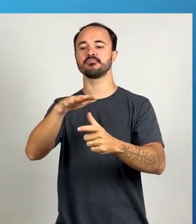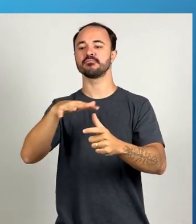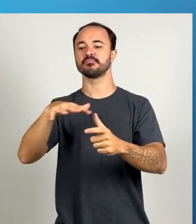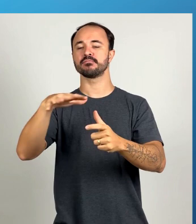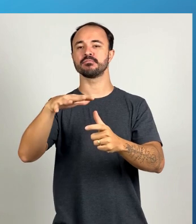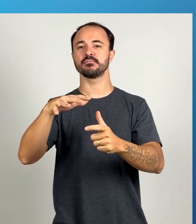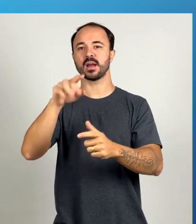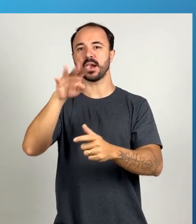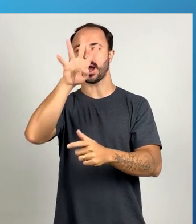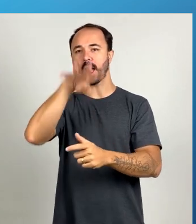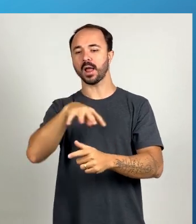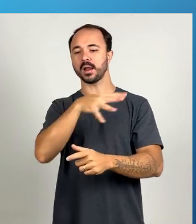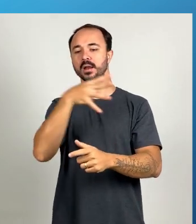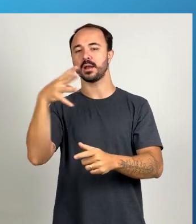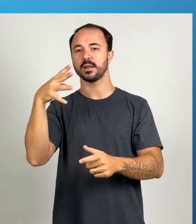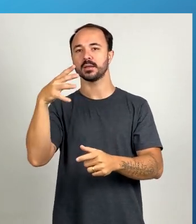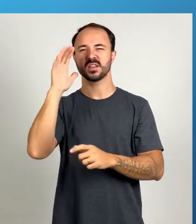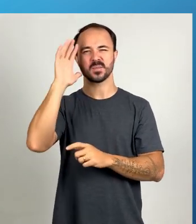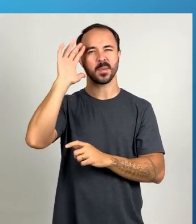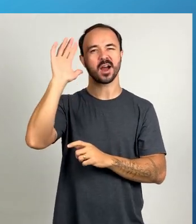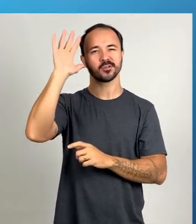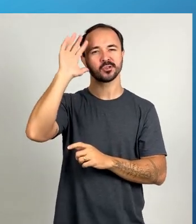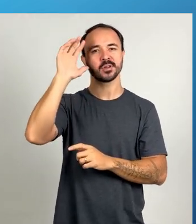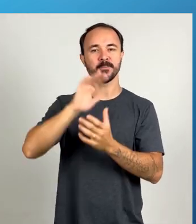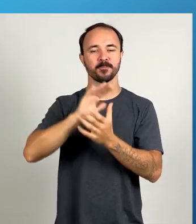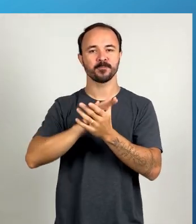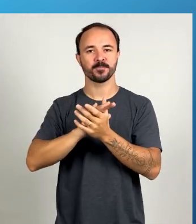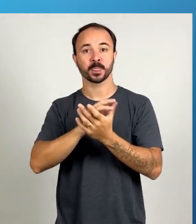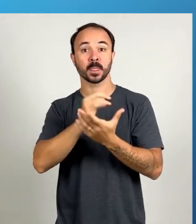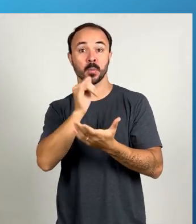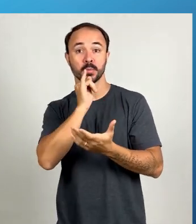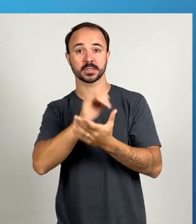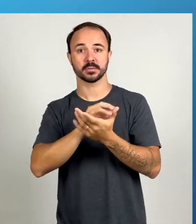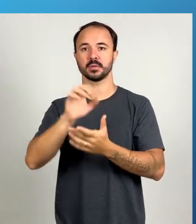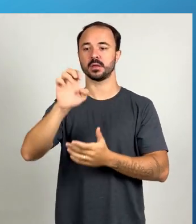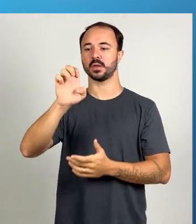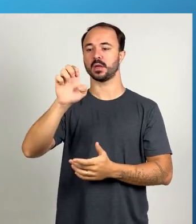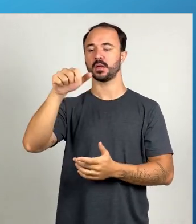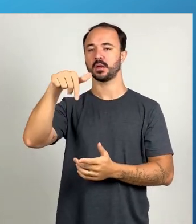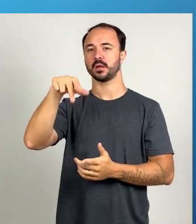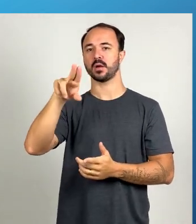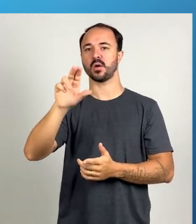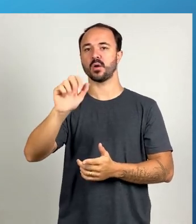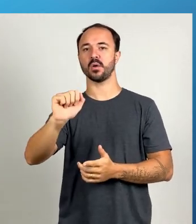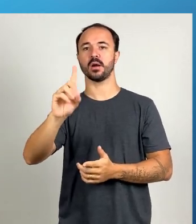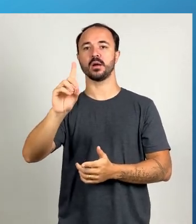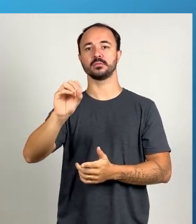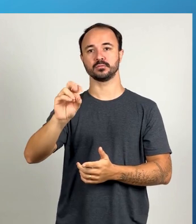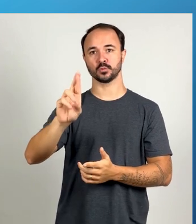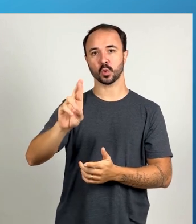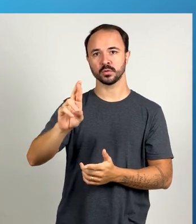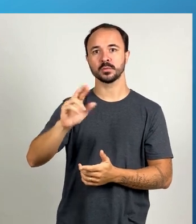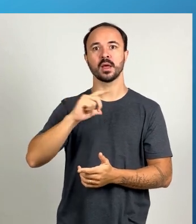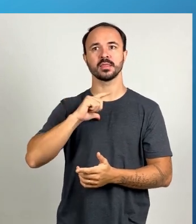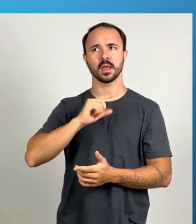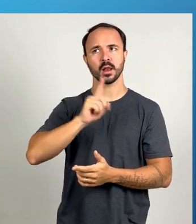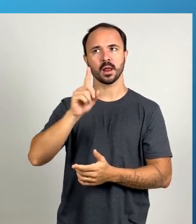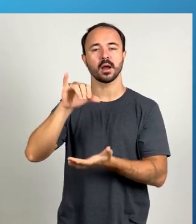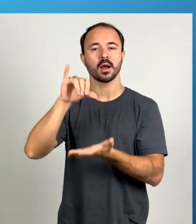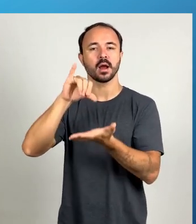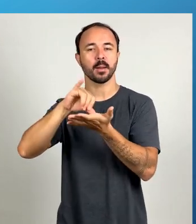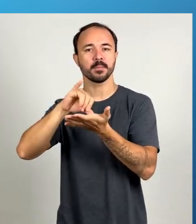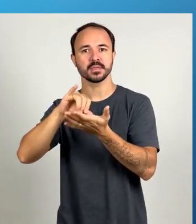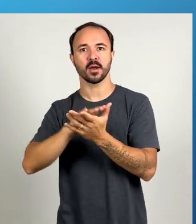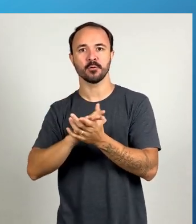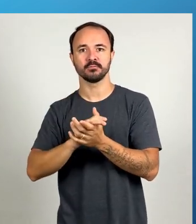linha imaginária. Então, por exemplo, aqui em Equador, em Quito, capital, nós